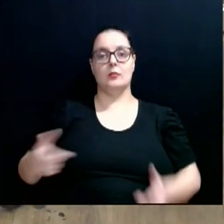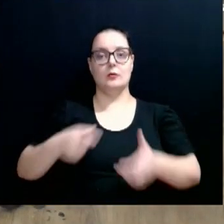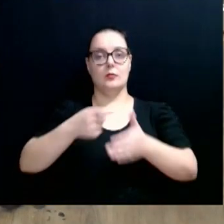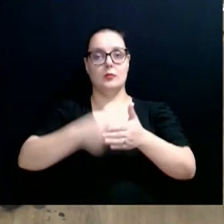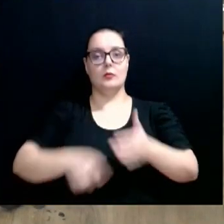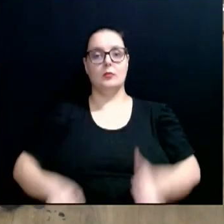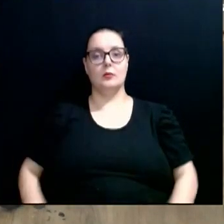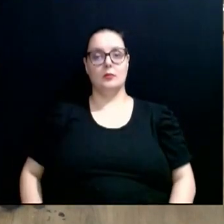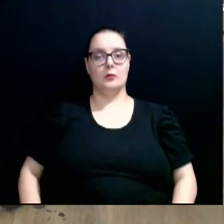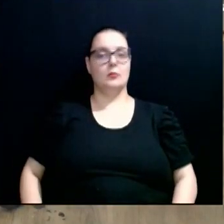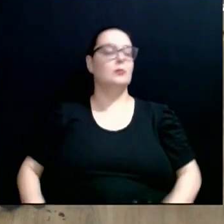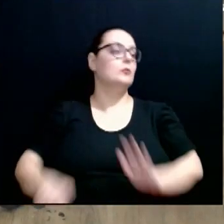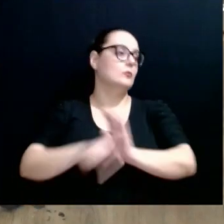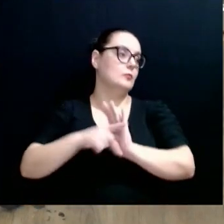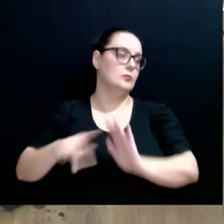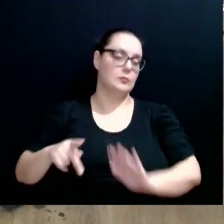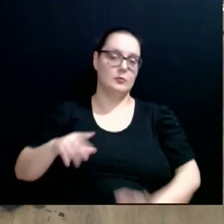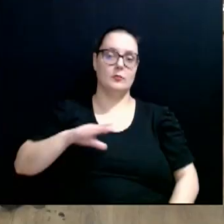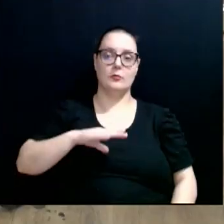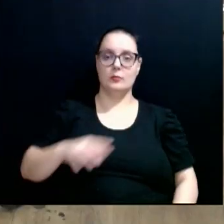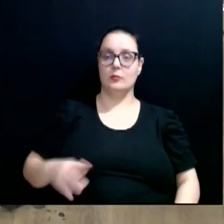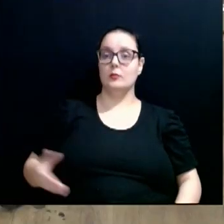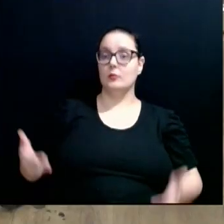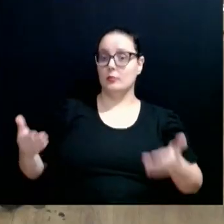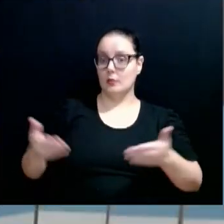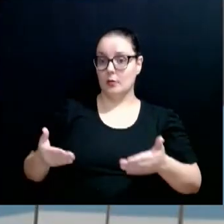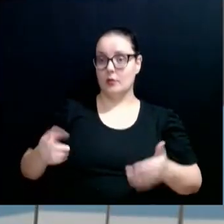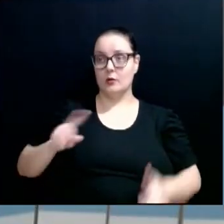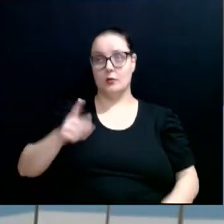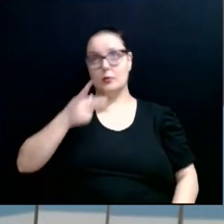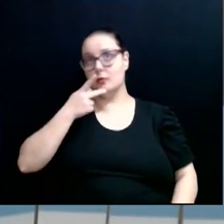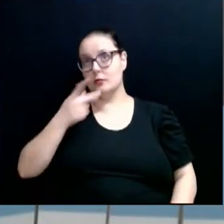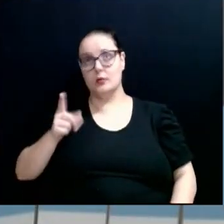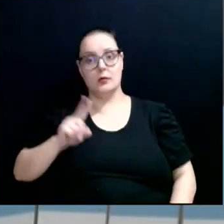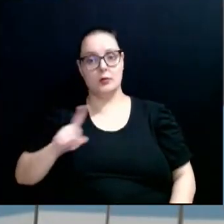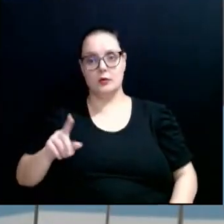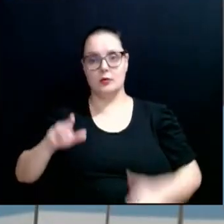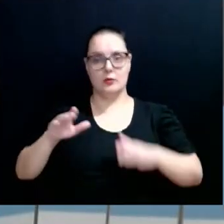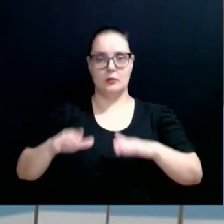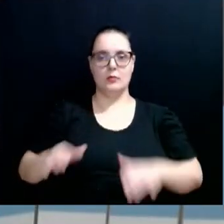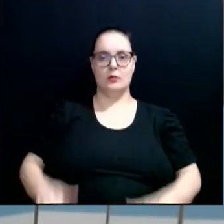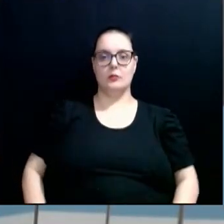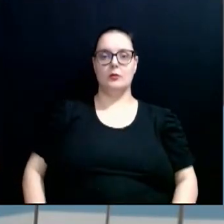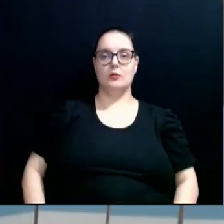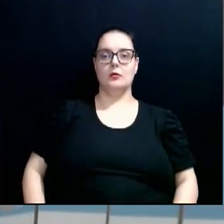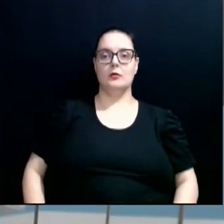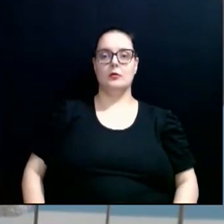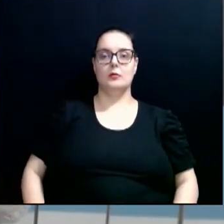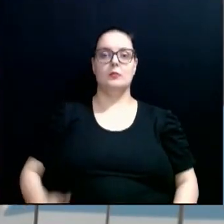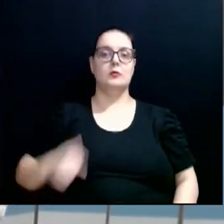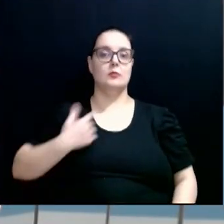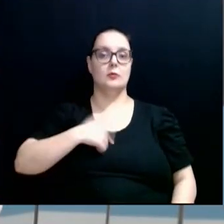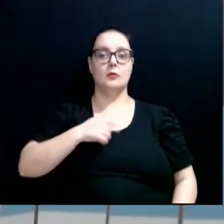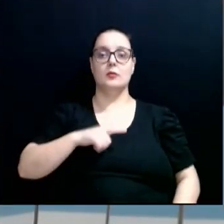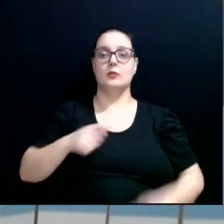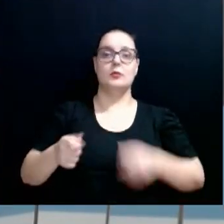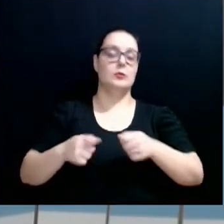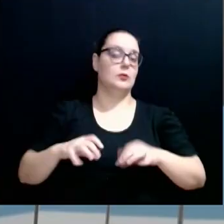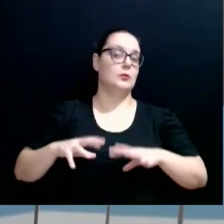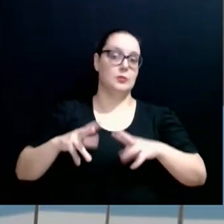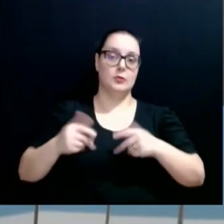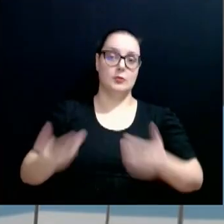município. Hoje, não estou falando para você que hoje não fica, mas nós vamos ter controle disso tudo. Sendo